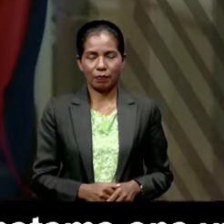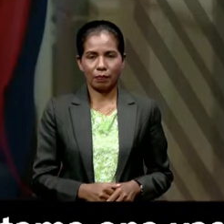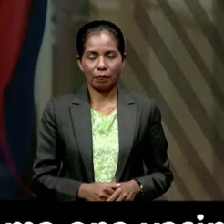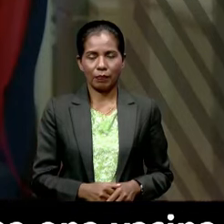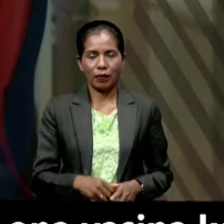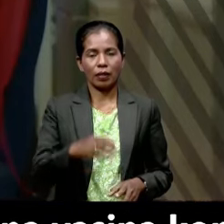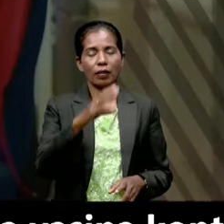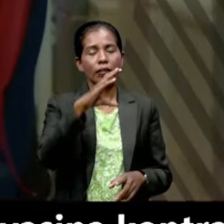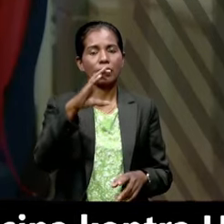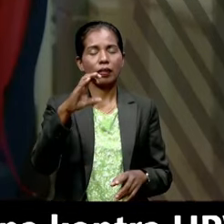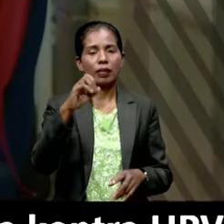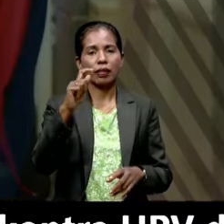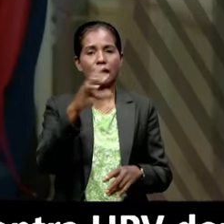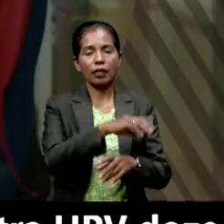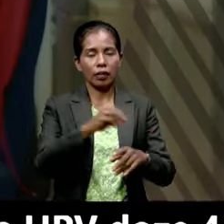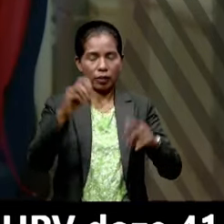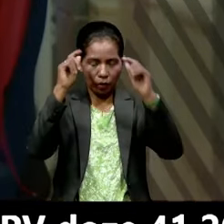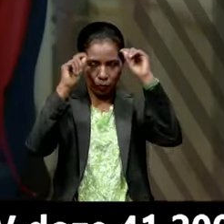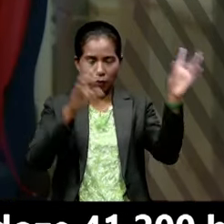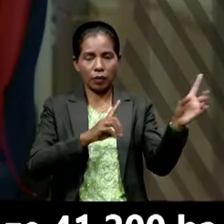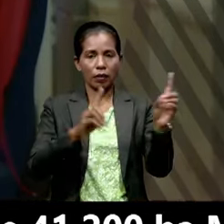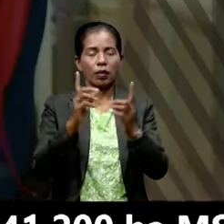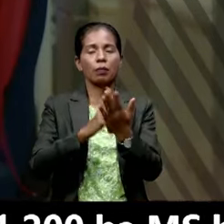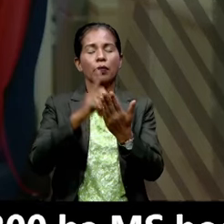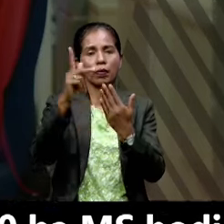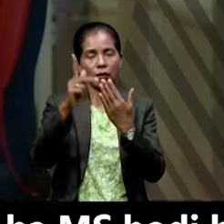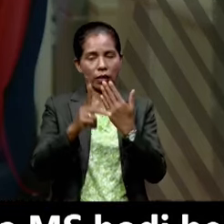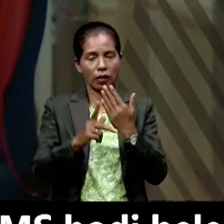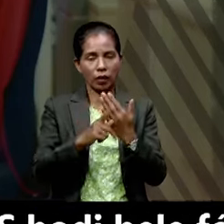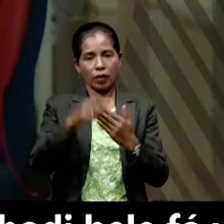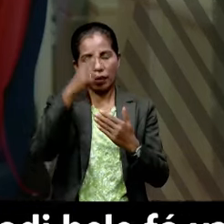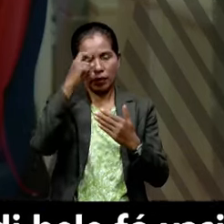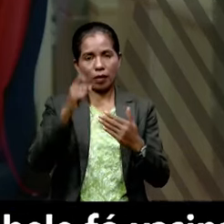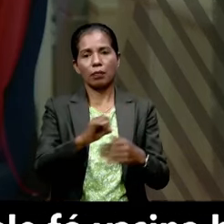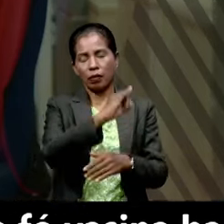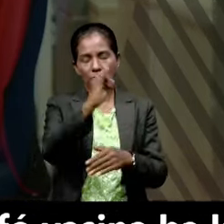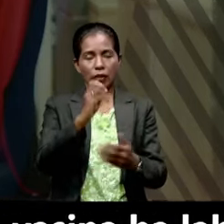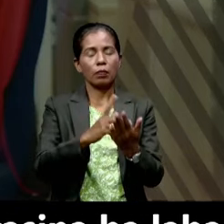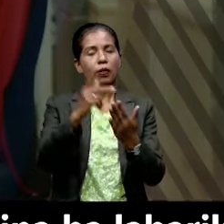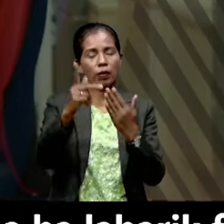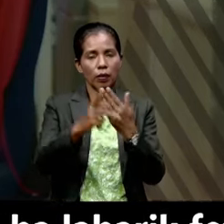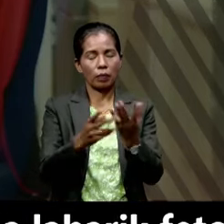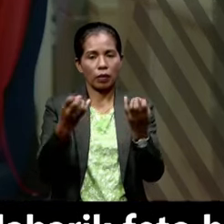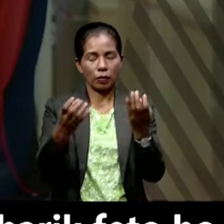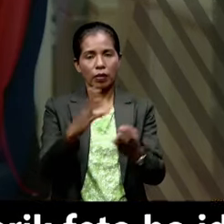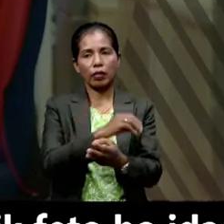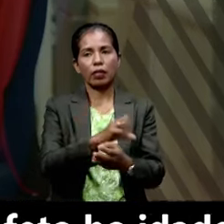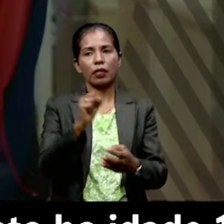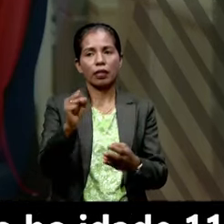Câmara Comércio na Indústria Timor-Leste implementa programa Demoplot, também identifica programa Barak e a